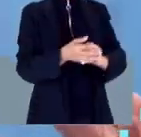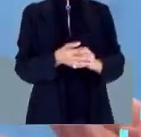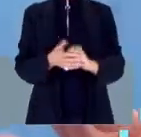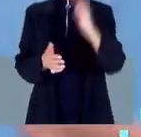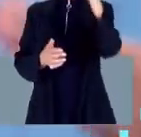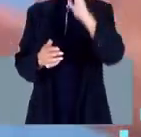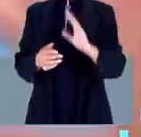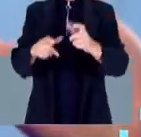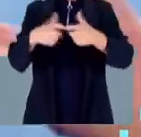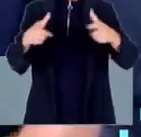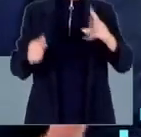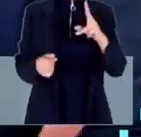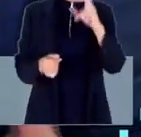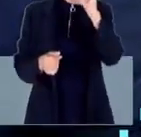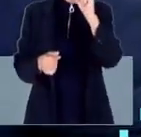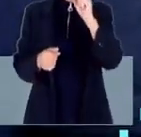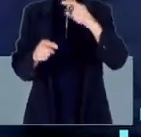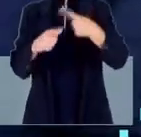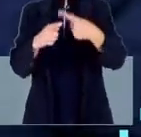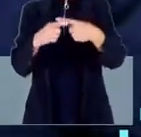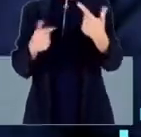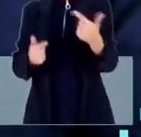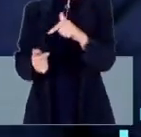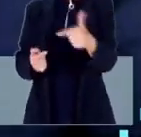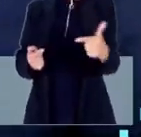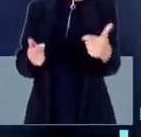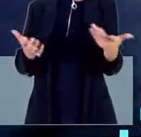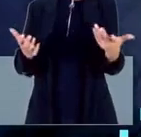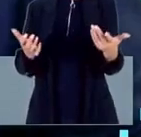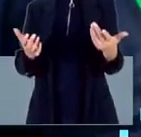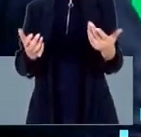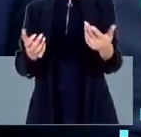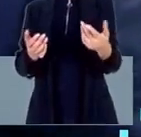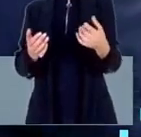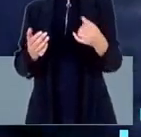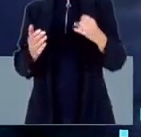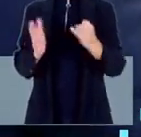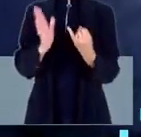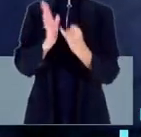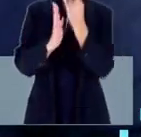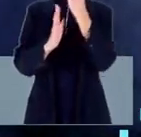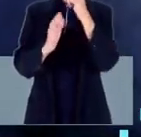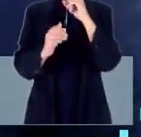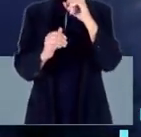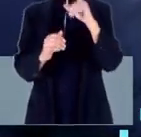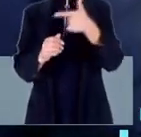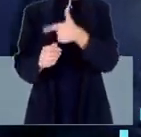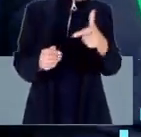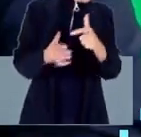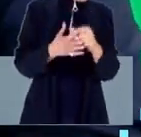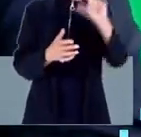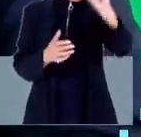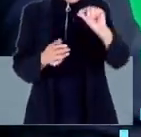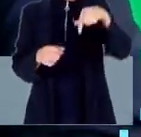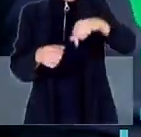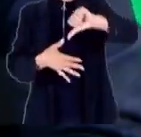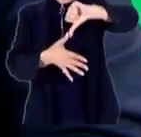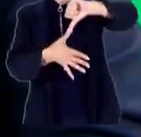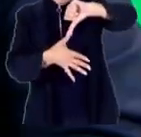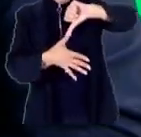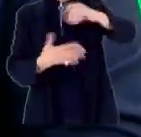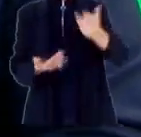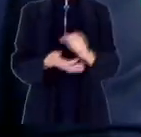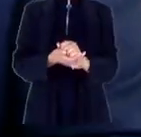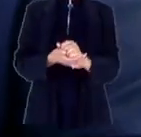crescimento muito forte pelo menos nós não temos uma super infração a nossa inflação tá a menor da América Latina